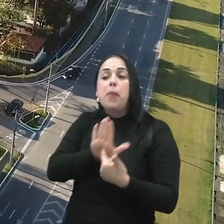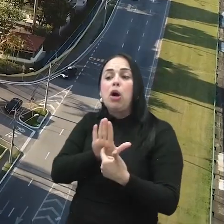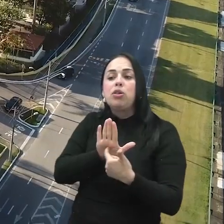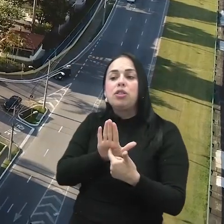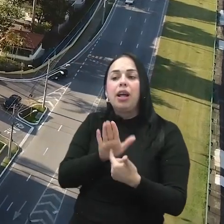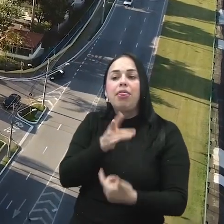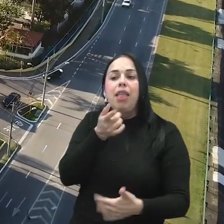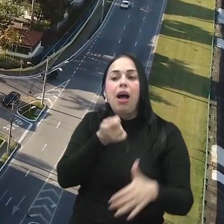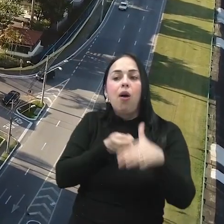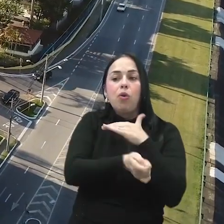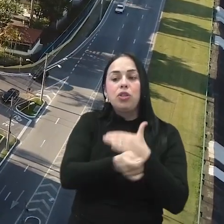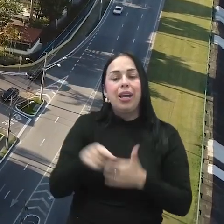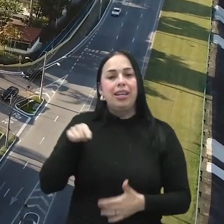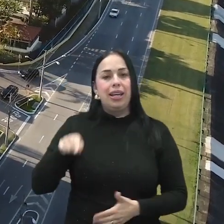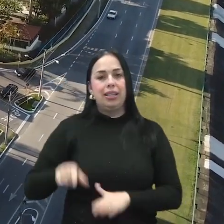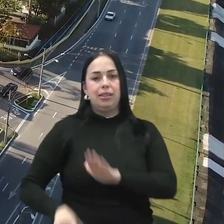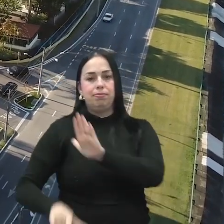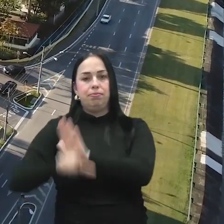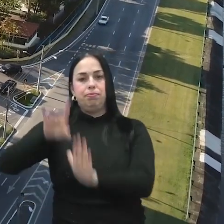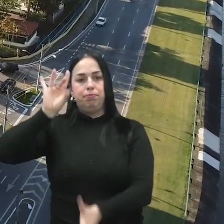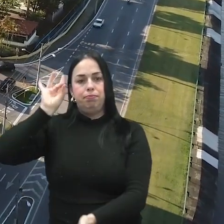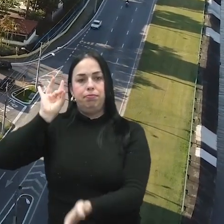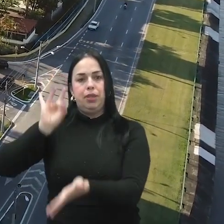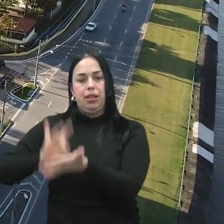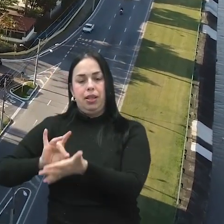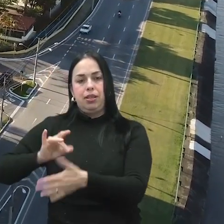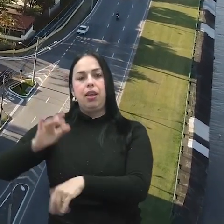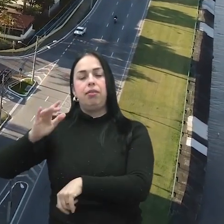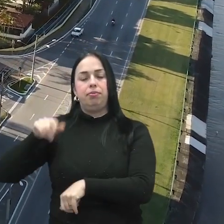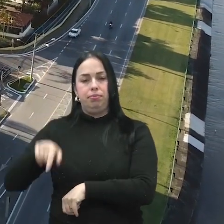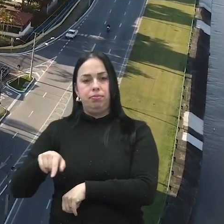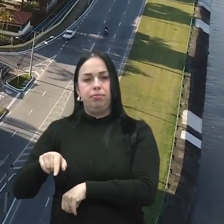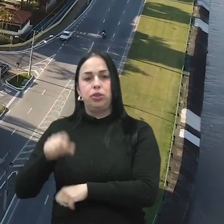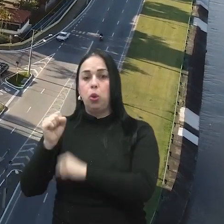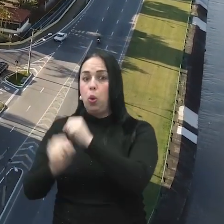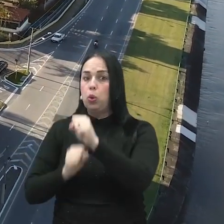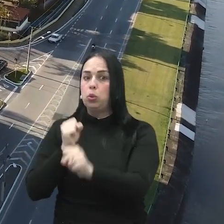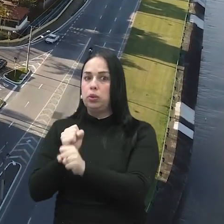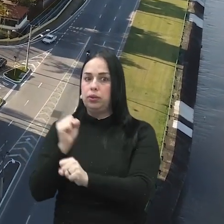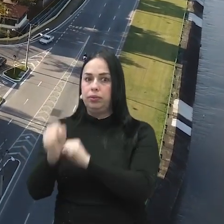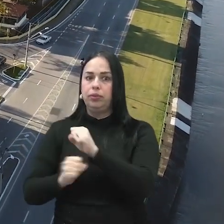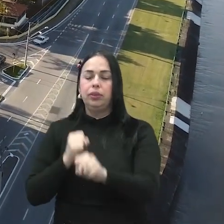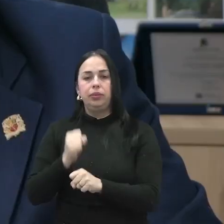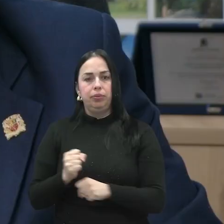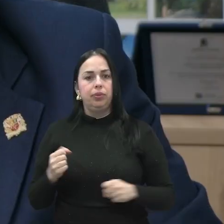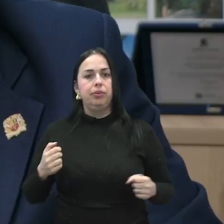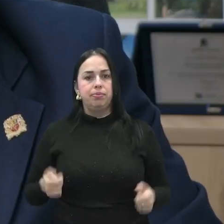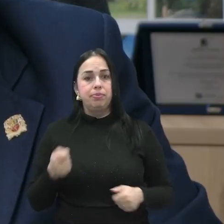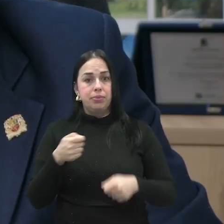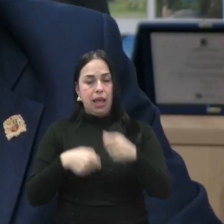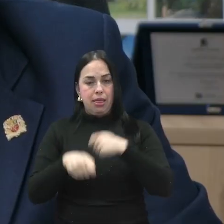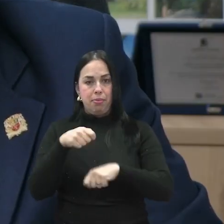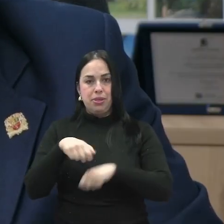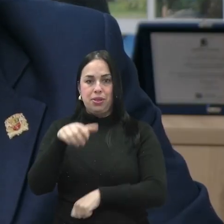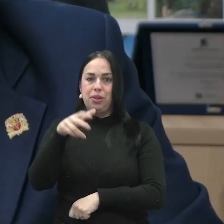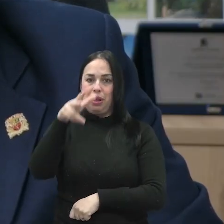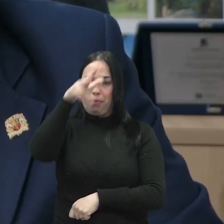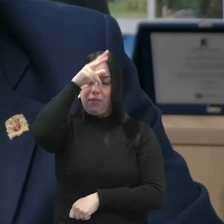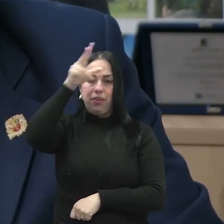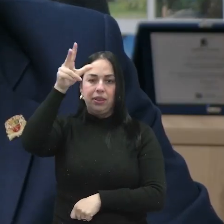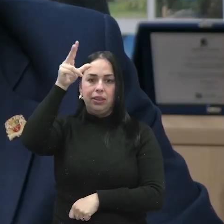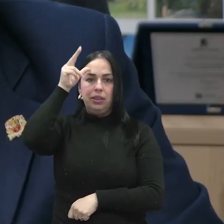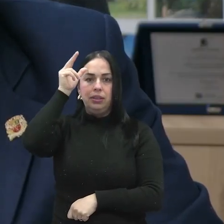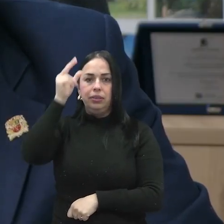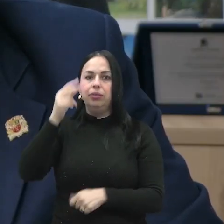aponta os caminhos e a LOA viabiliza a execução ano a ano. A administração pública ela